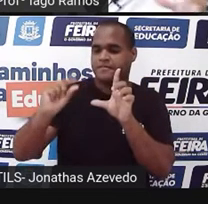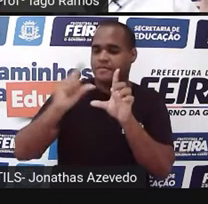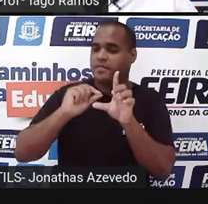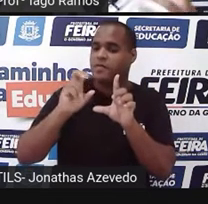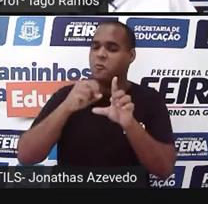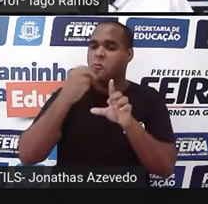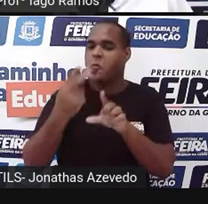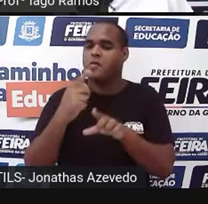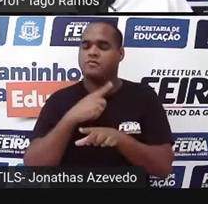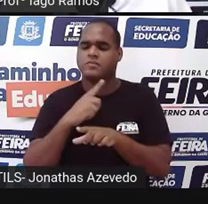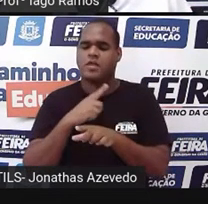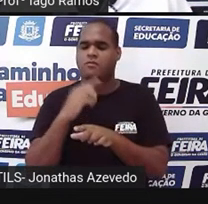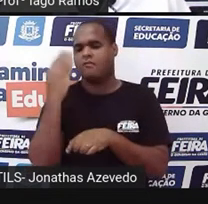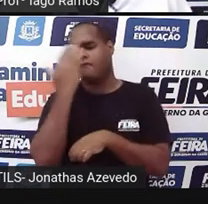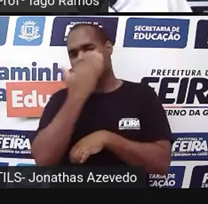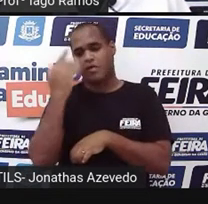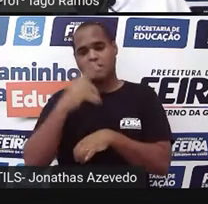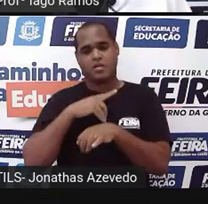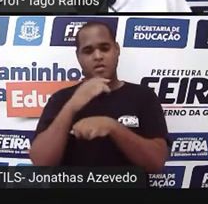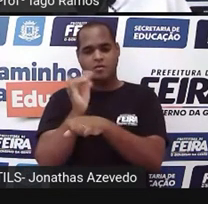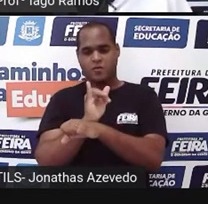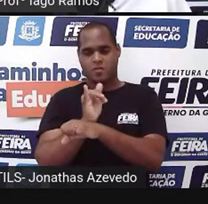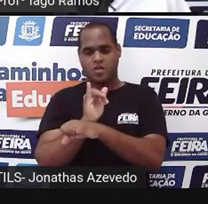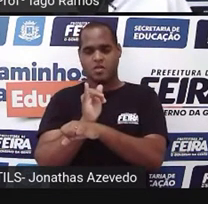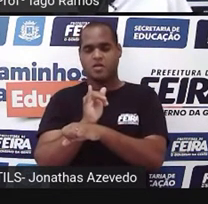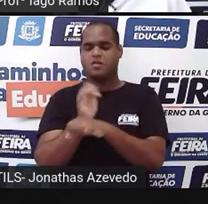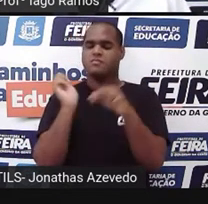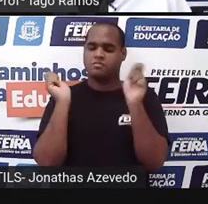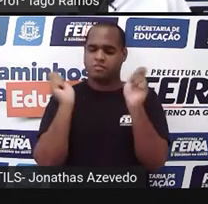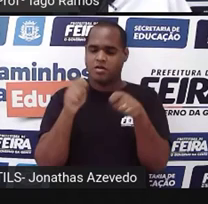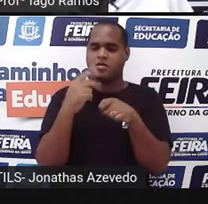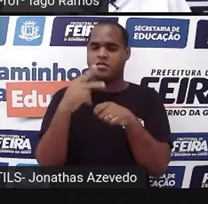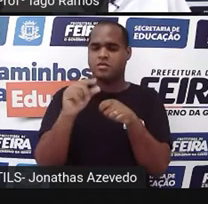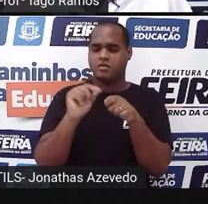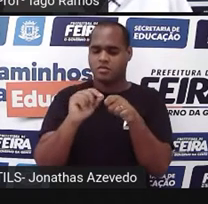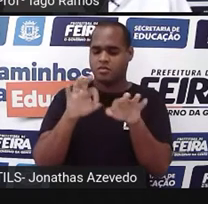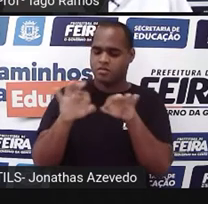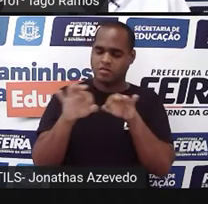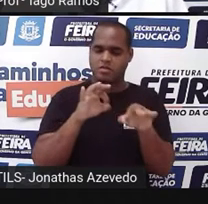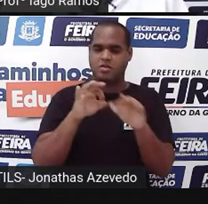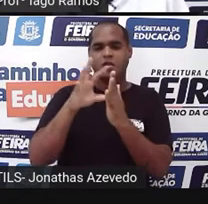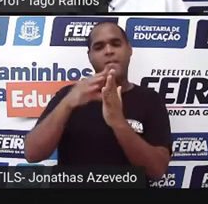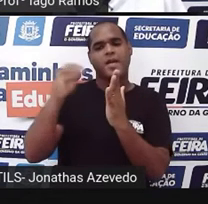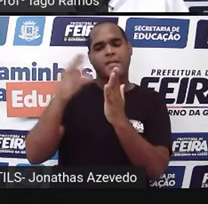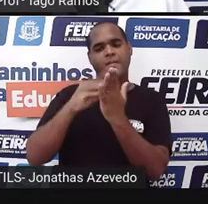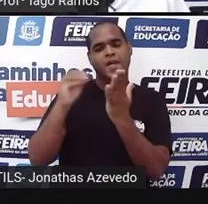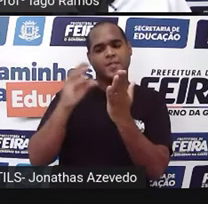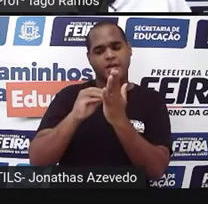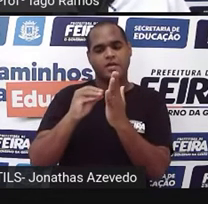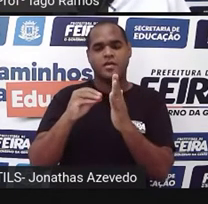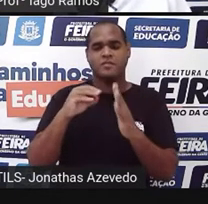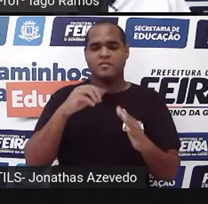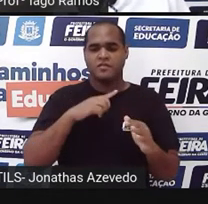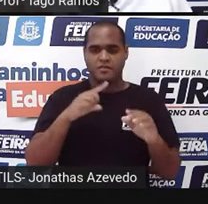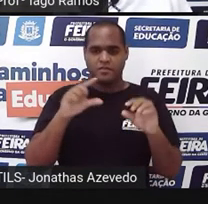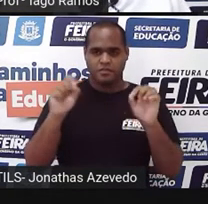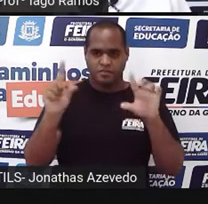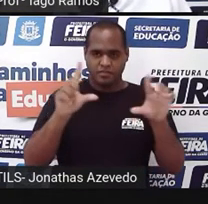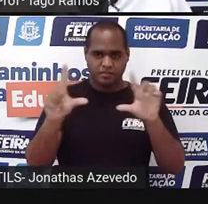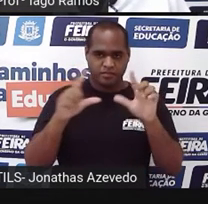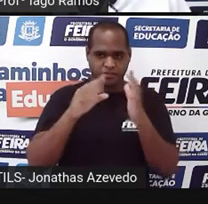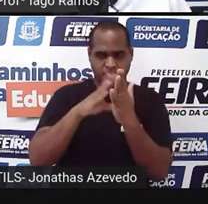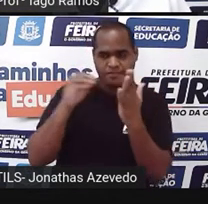ou caso você esteja vendo essa aula no YouTube você pode fazer aí um print né dessa tela aí ó